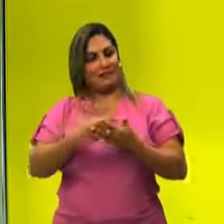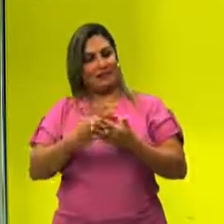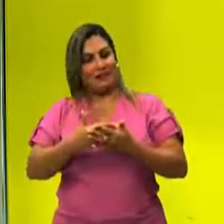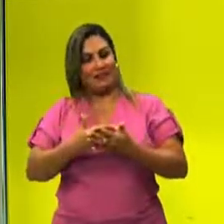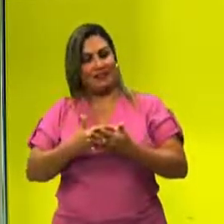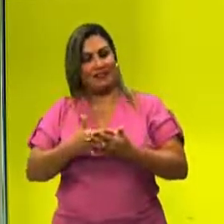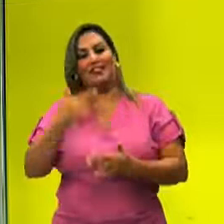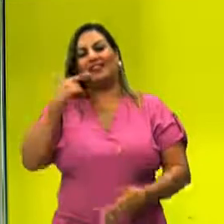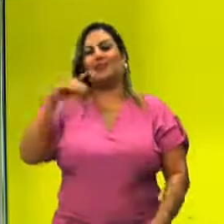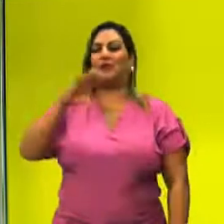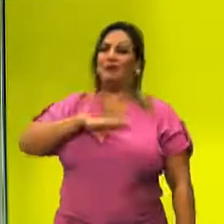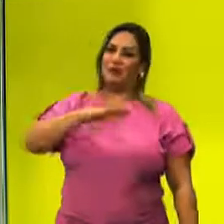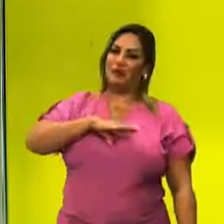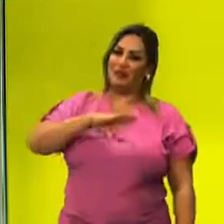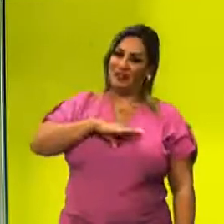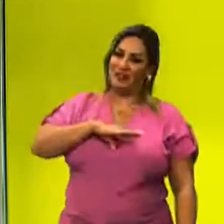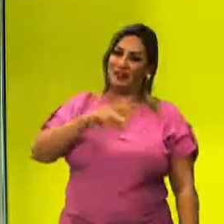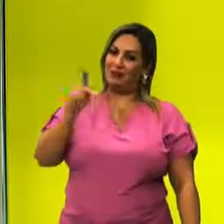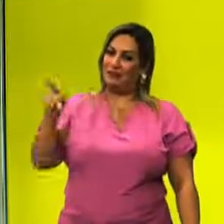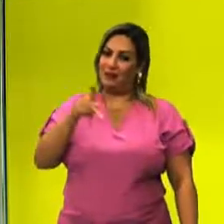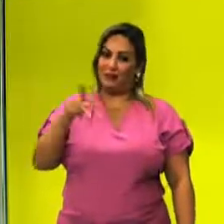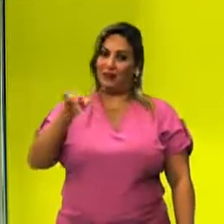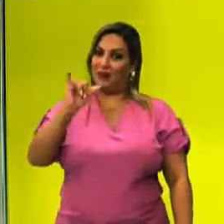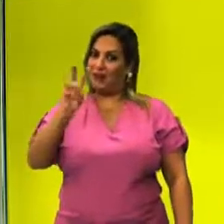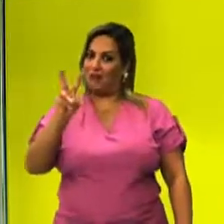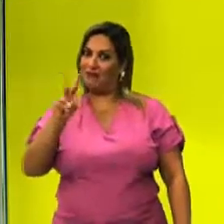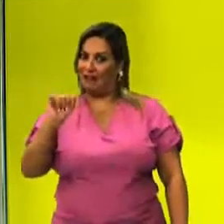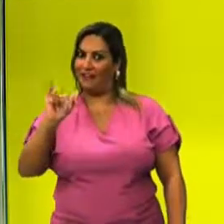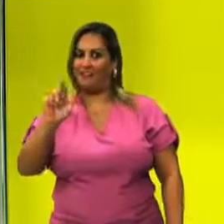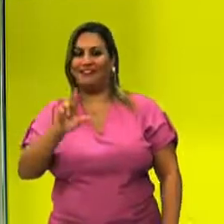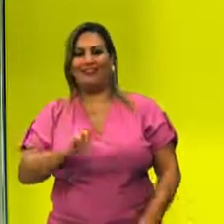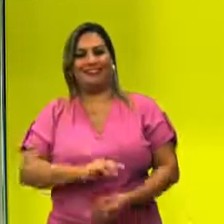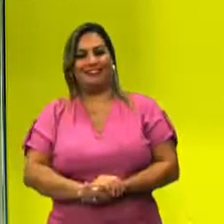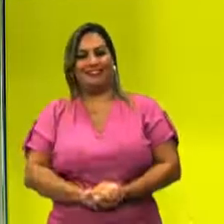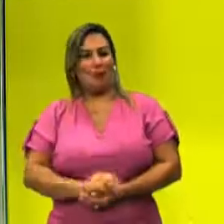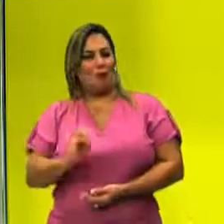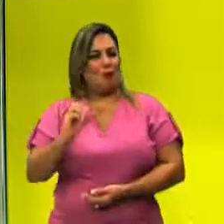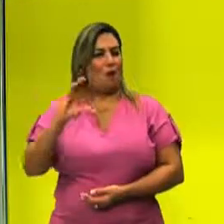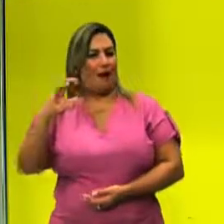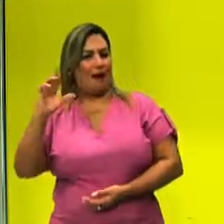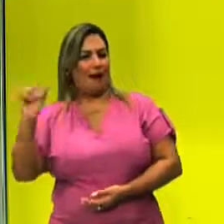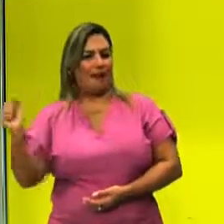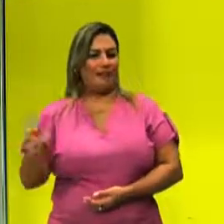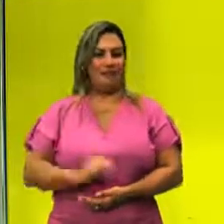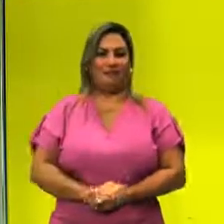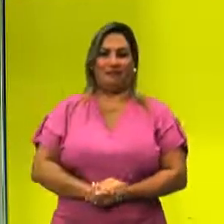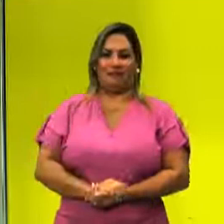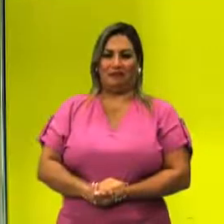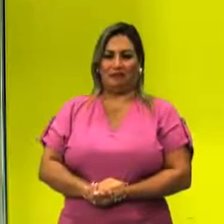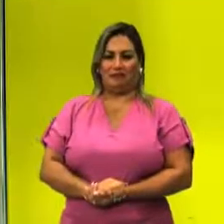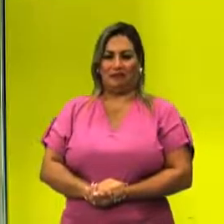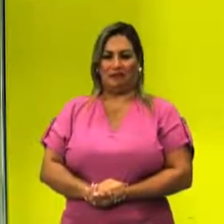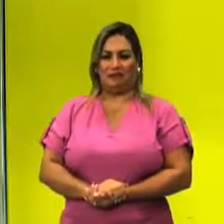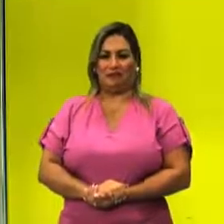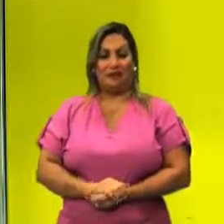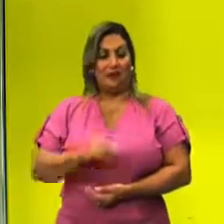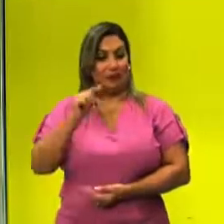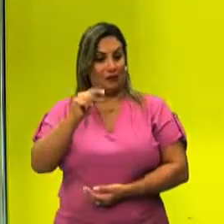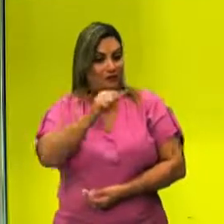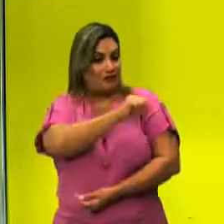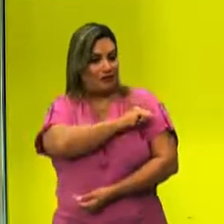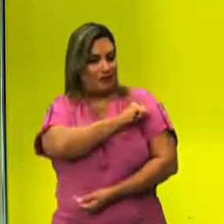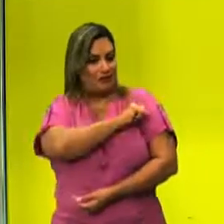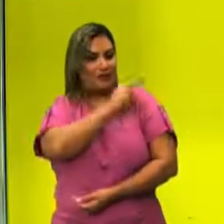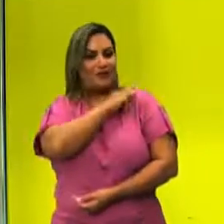teremos aula de língua portuguesa com o professor Evair que é um cara tinha tempo que eu não falava que ele é o cara né para